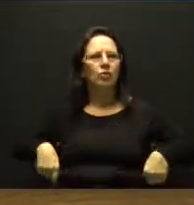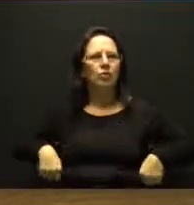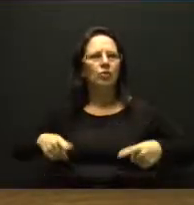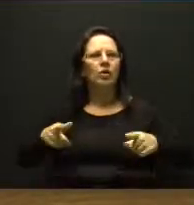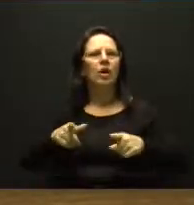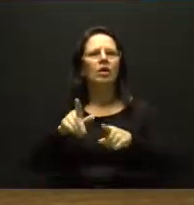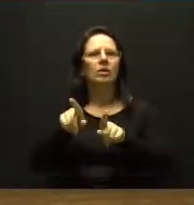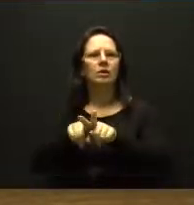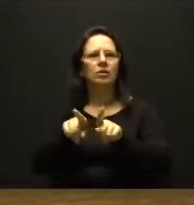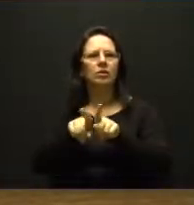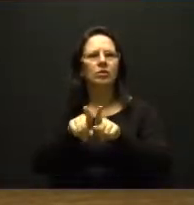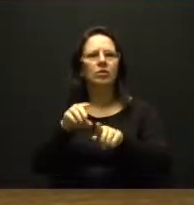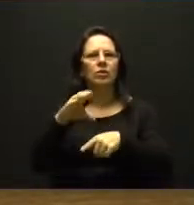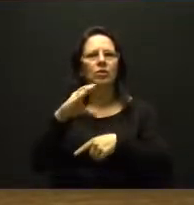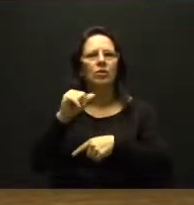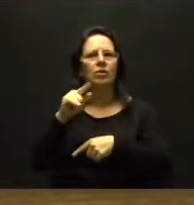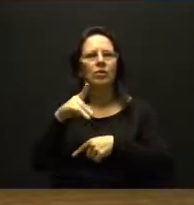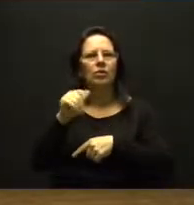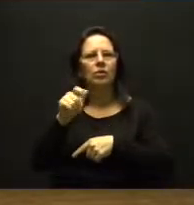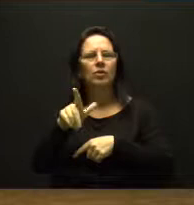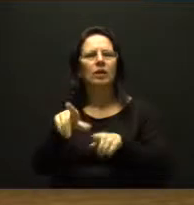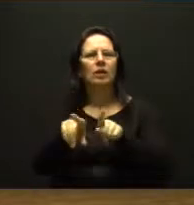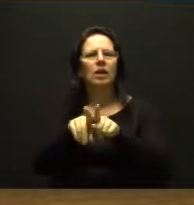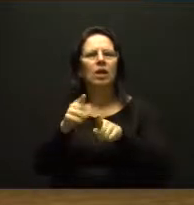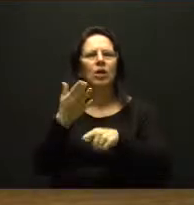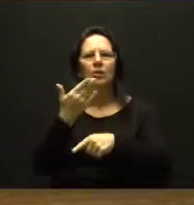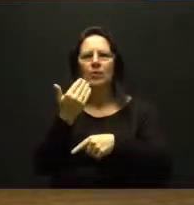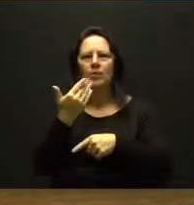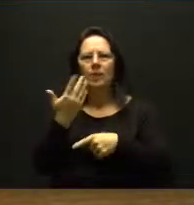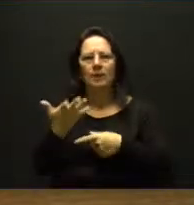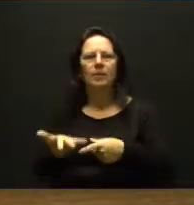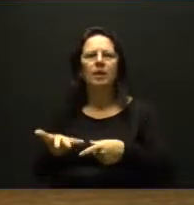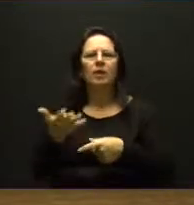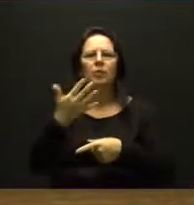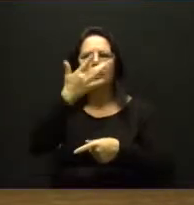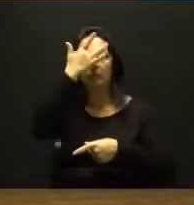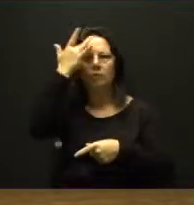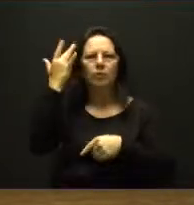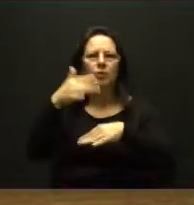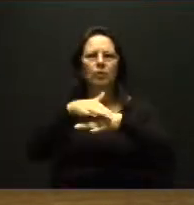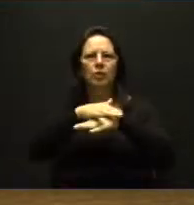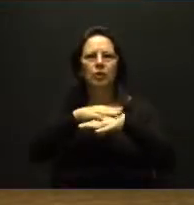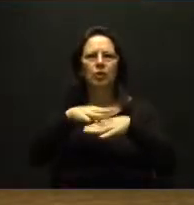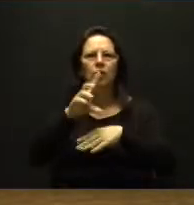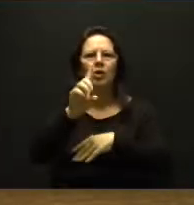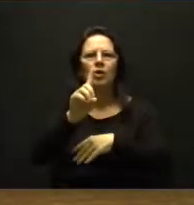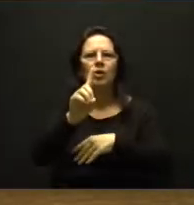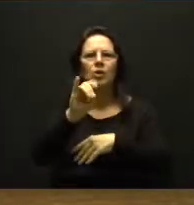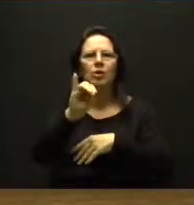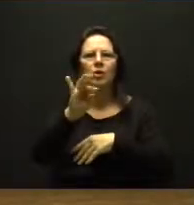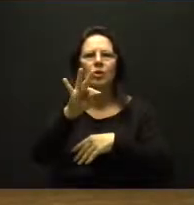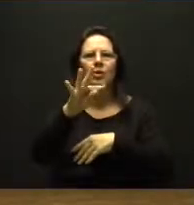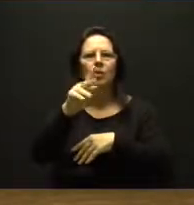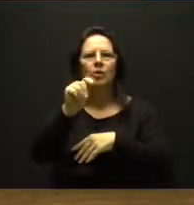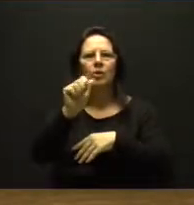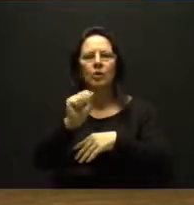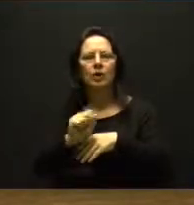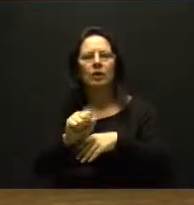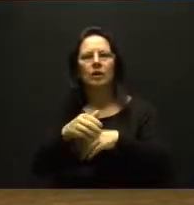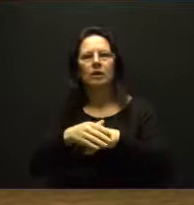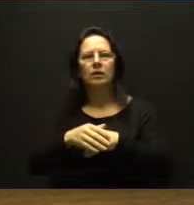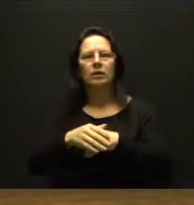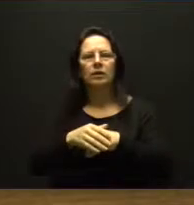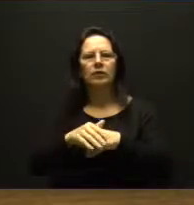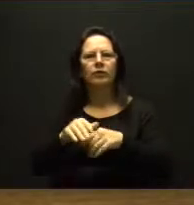investir seu capital esse custeio e emendas de de dietas e alimentações e